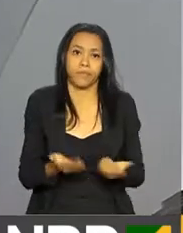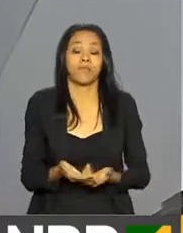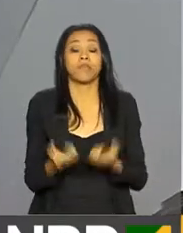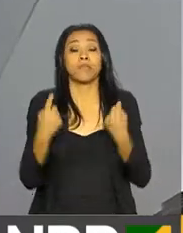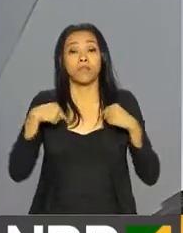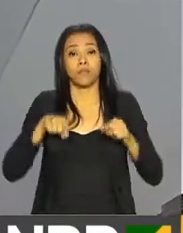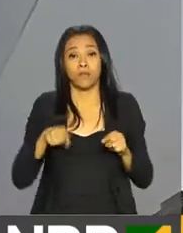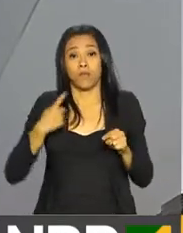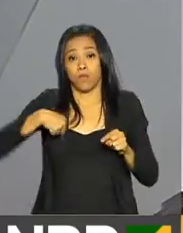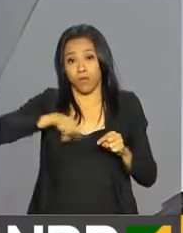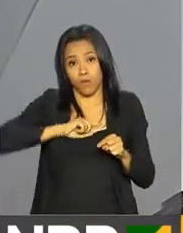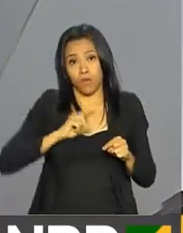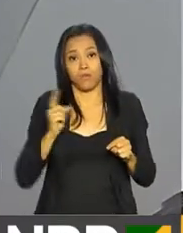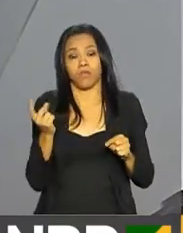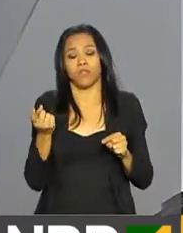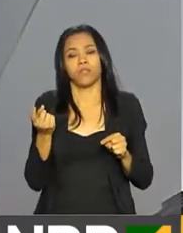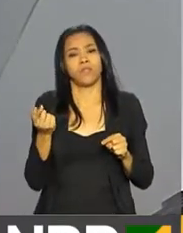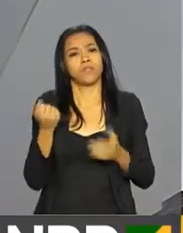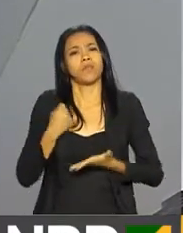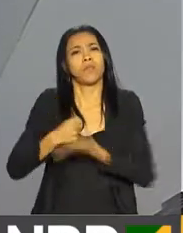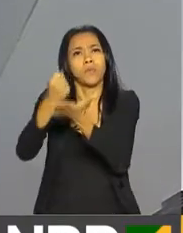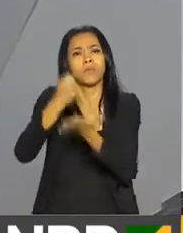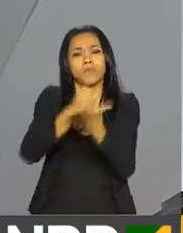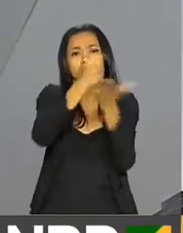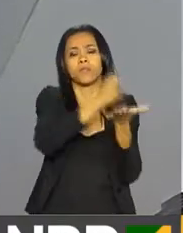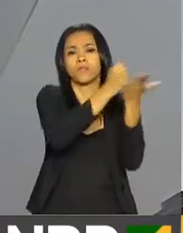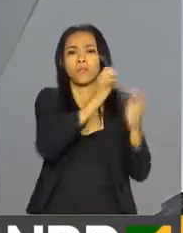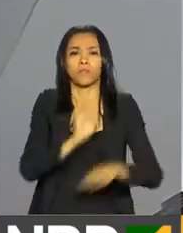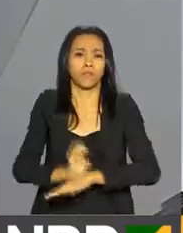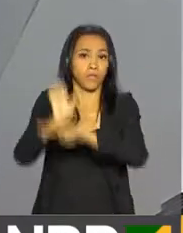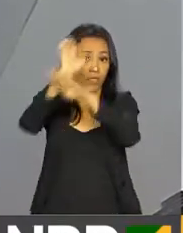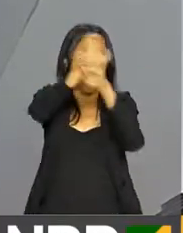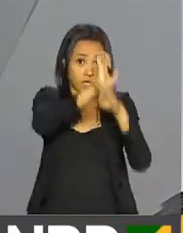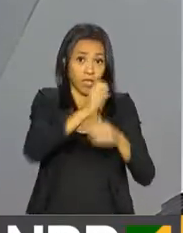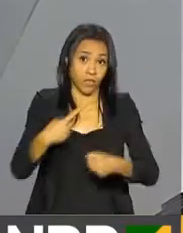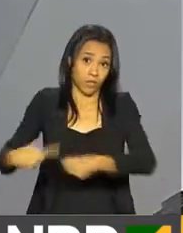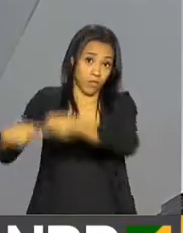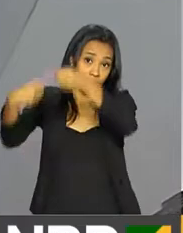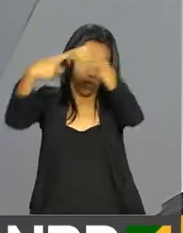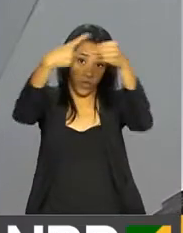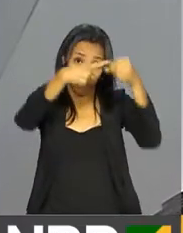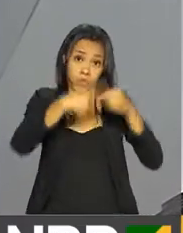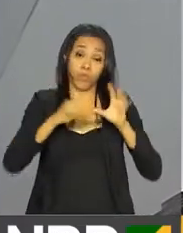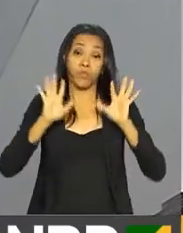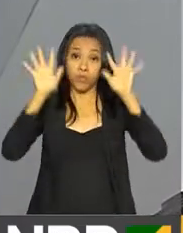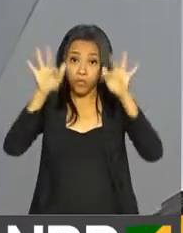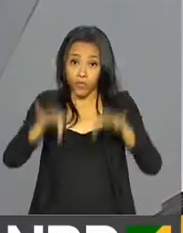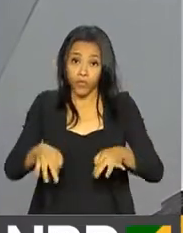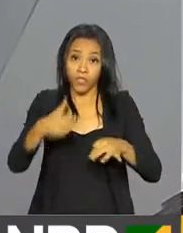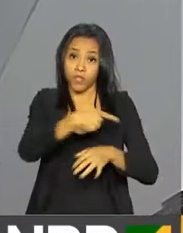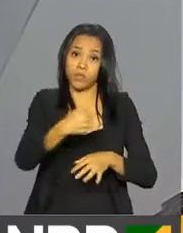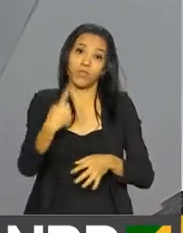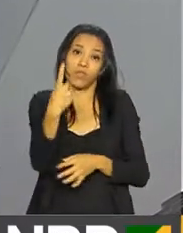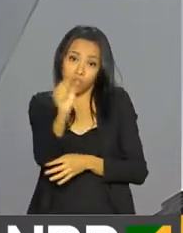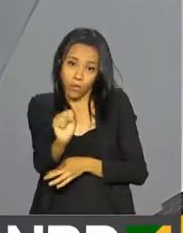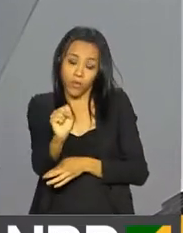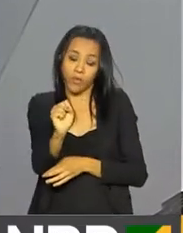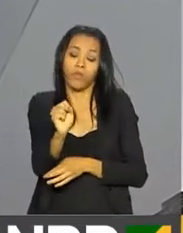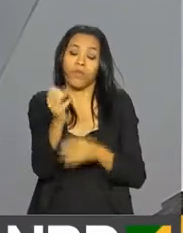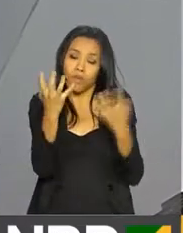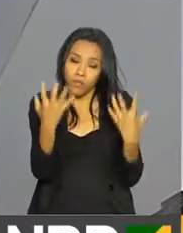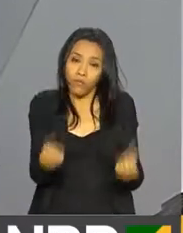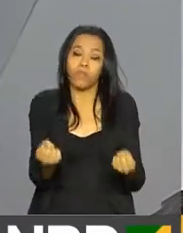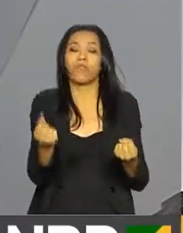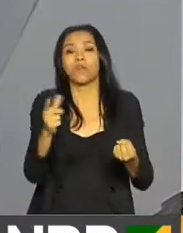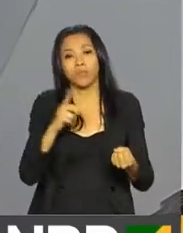mas estamos dando apoio a todos os estados a todos os municípios de modo a que no final de 2008 se deus quiser nós teremos uma verdadeira